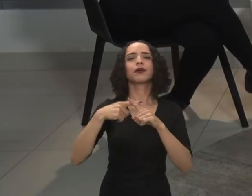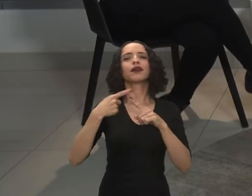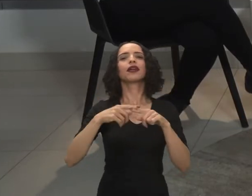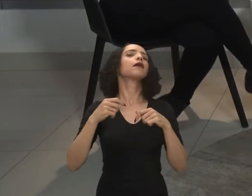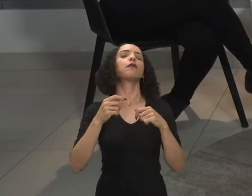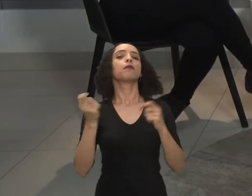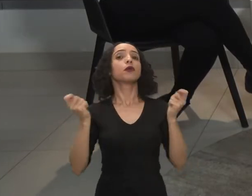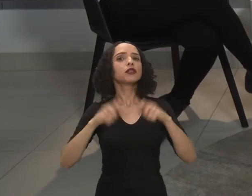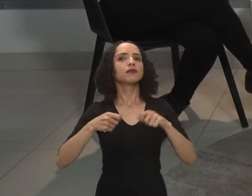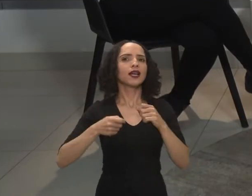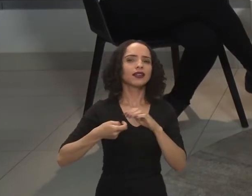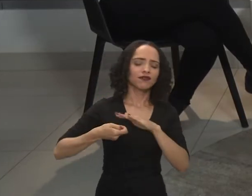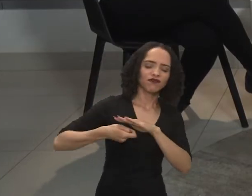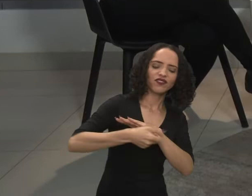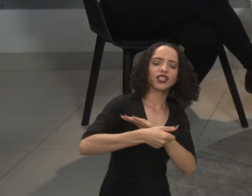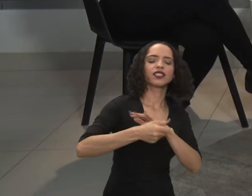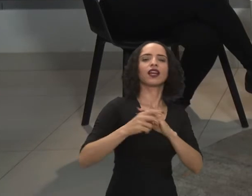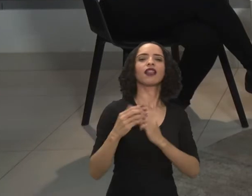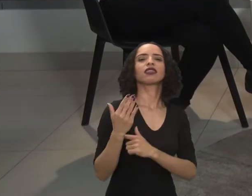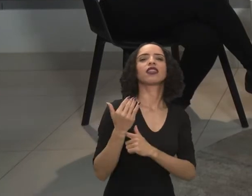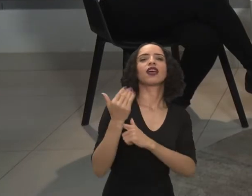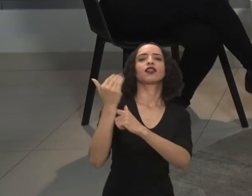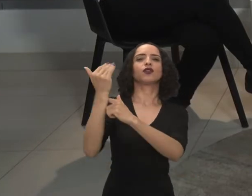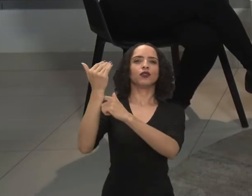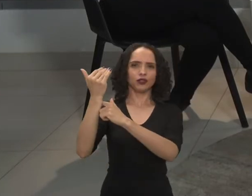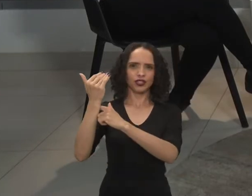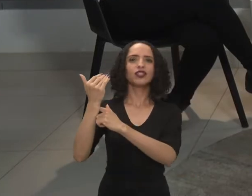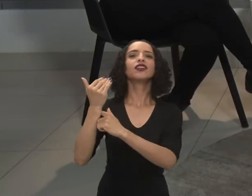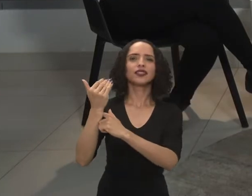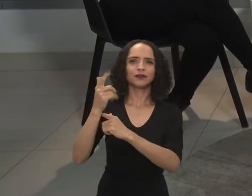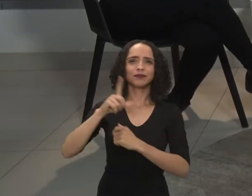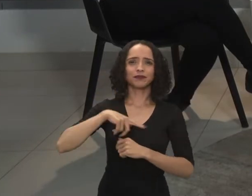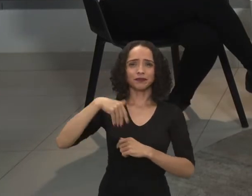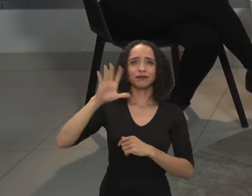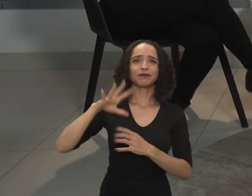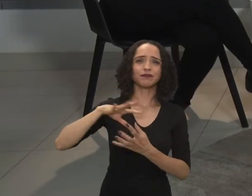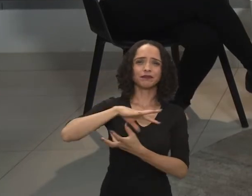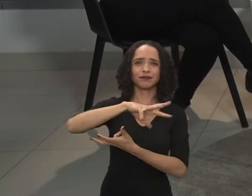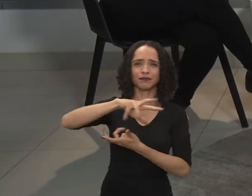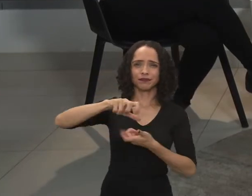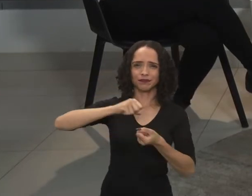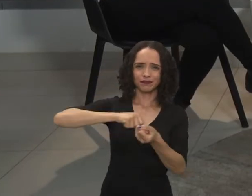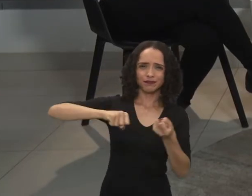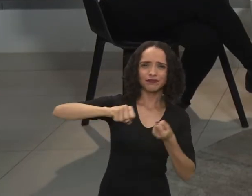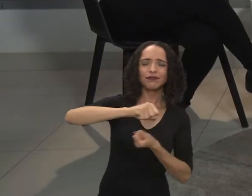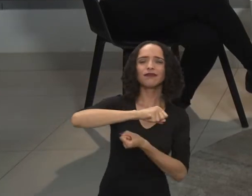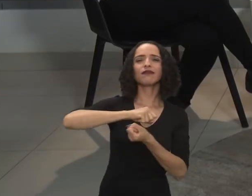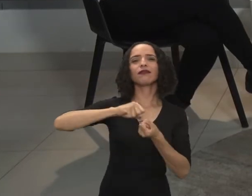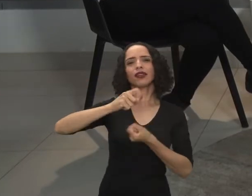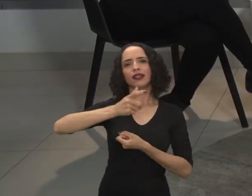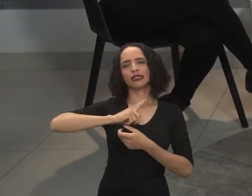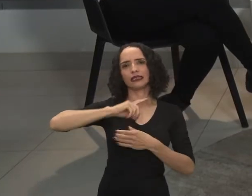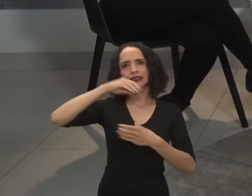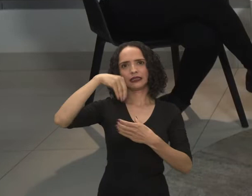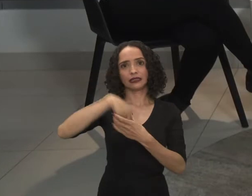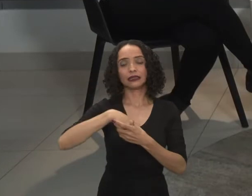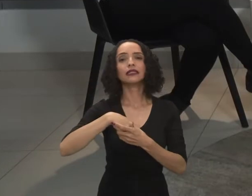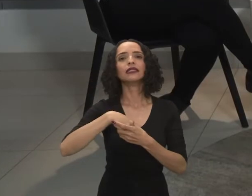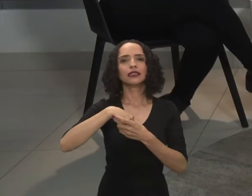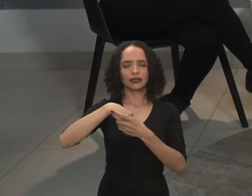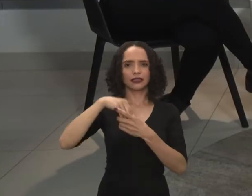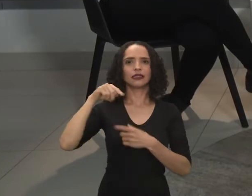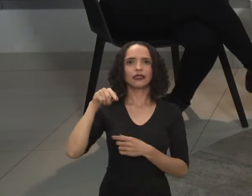investir em tecnologias menos agressivas, mais sustentáveis. A gente vê poucas propostas também, falando, né, de bioinsumos ou falando